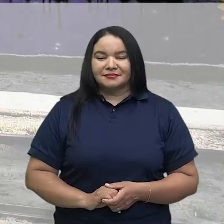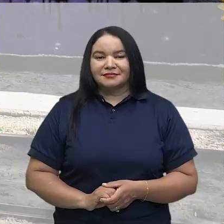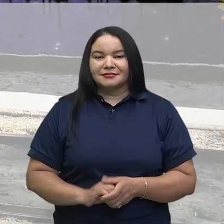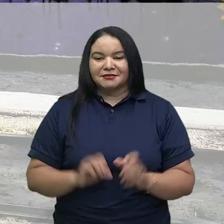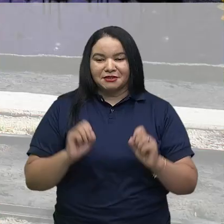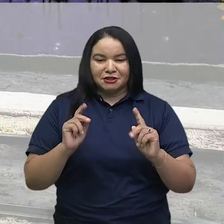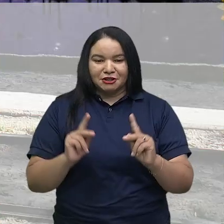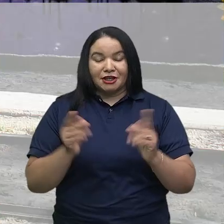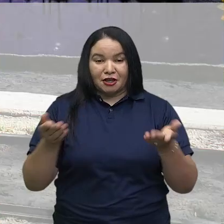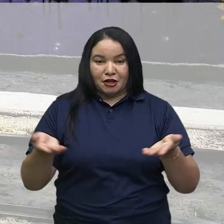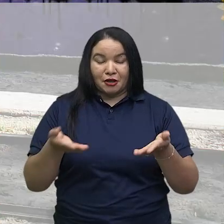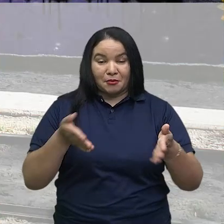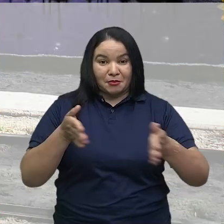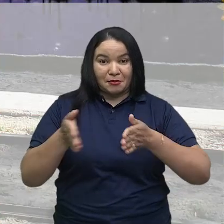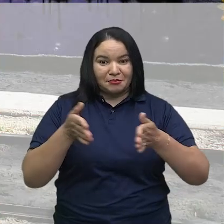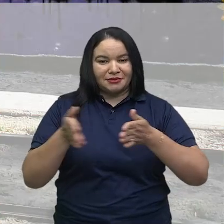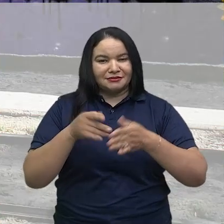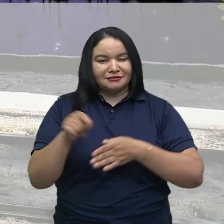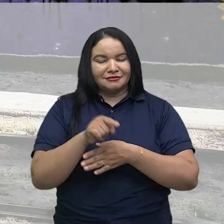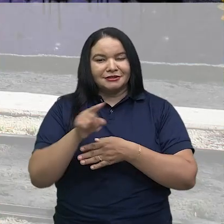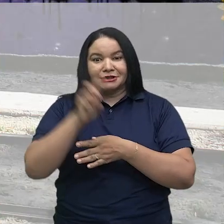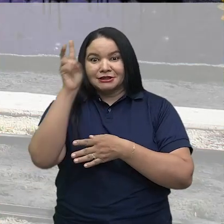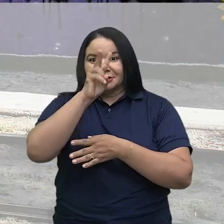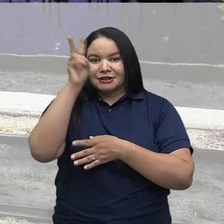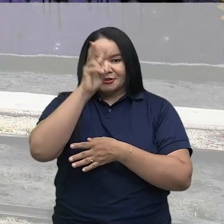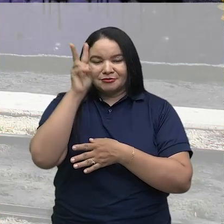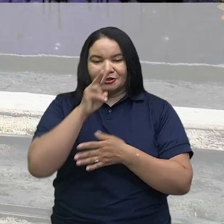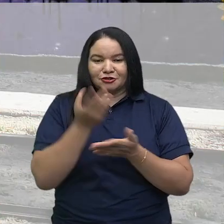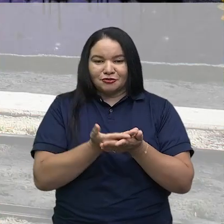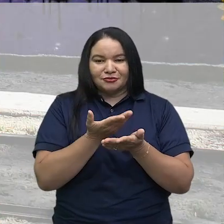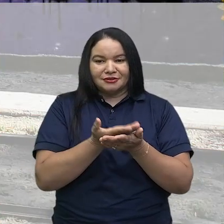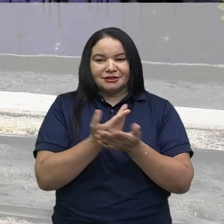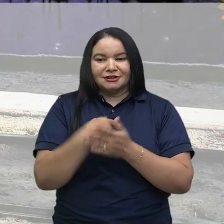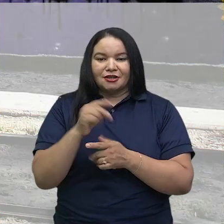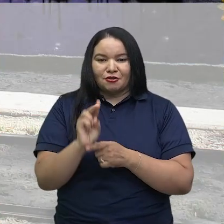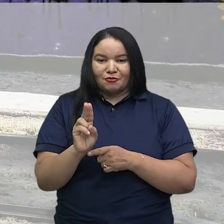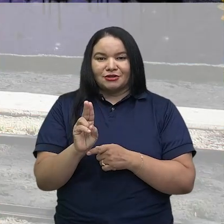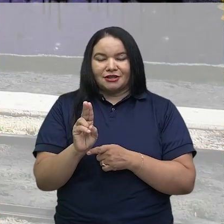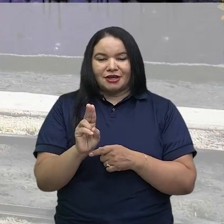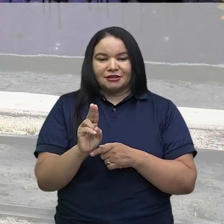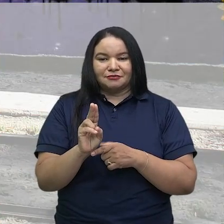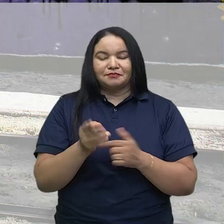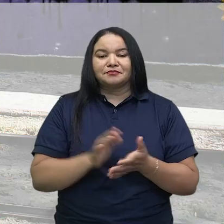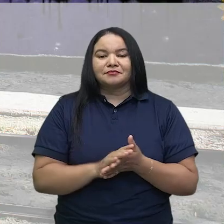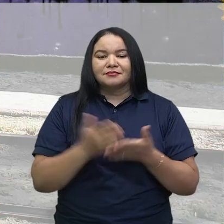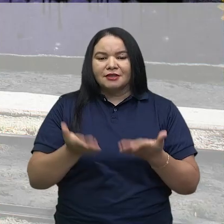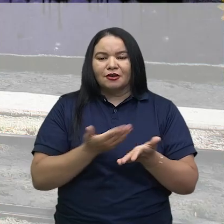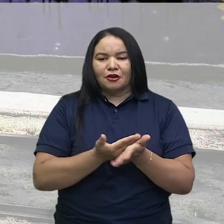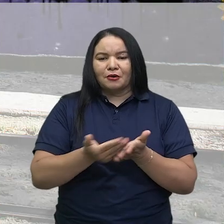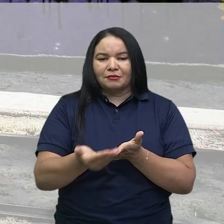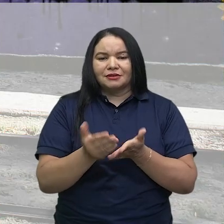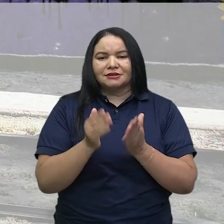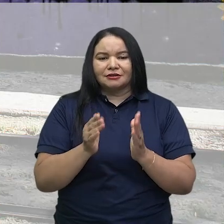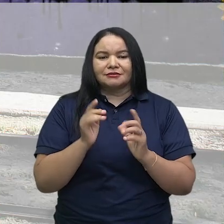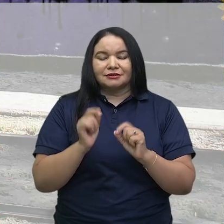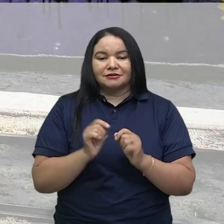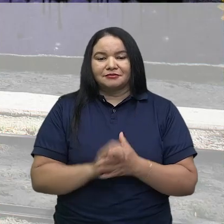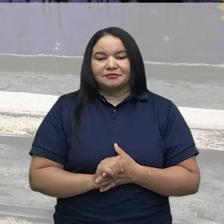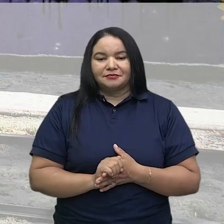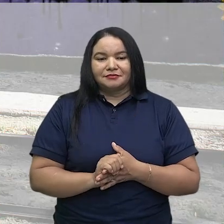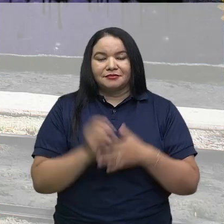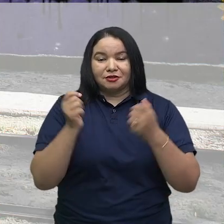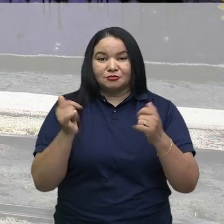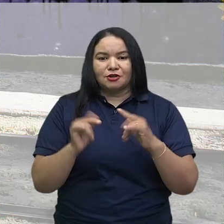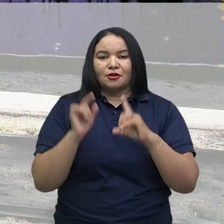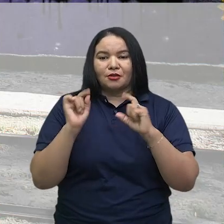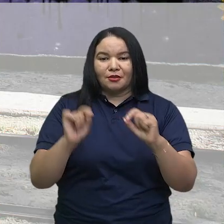Muito bem, então chegou o momento de nós recapitularmos o que estudamos nessa unidade. Então vamos começar vendo